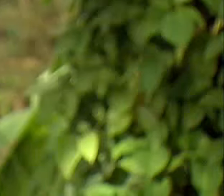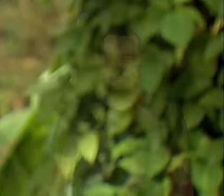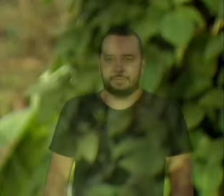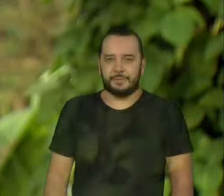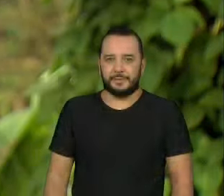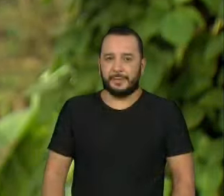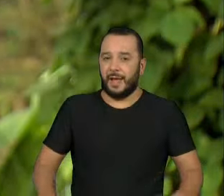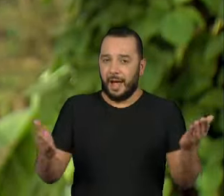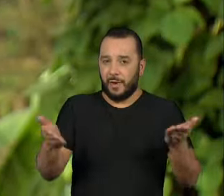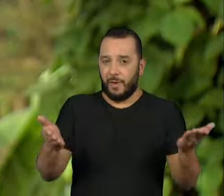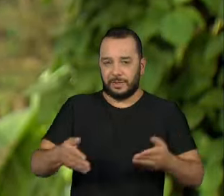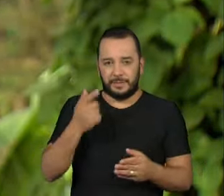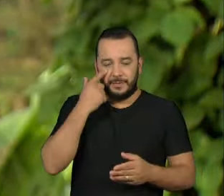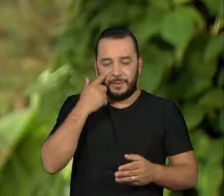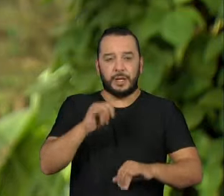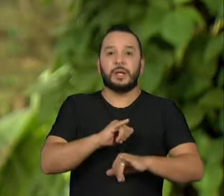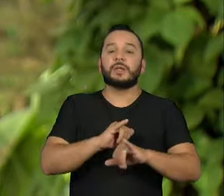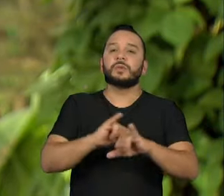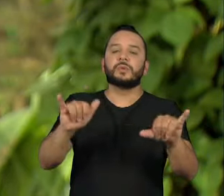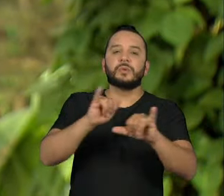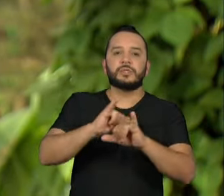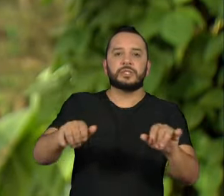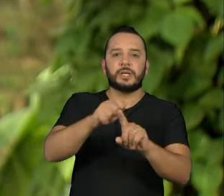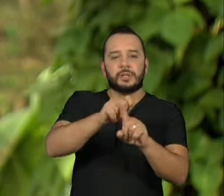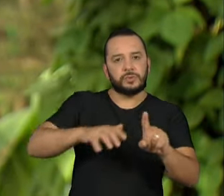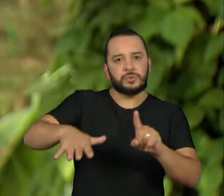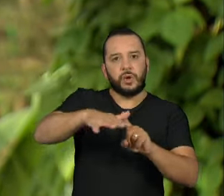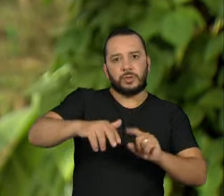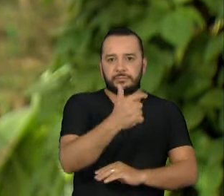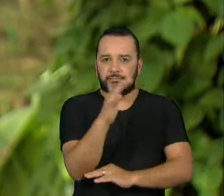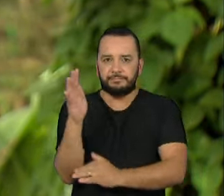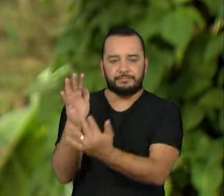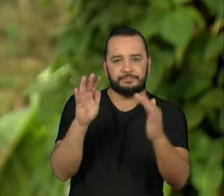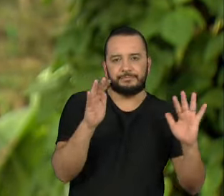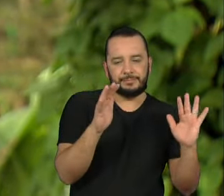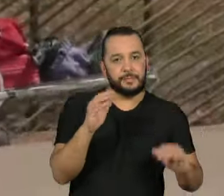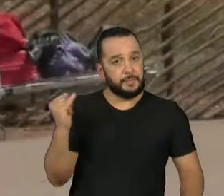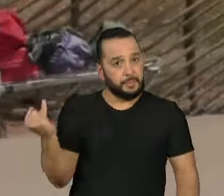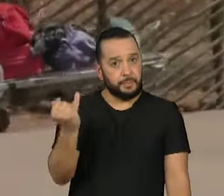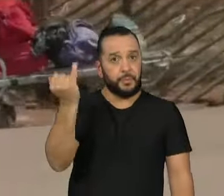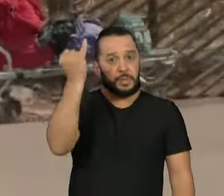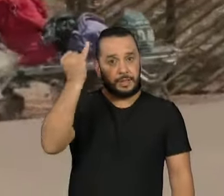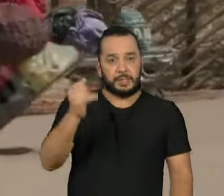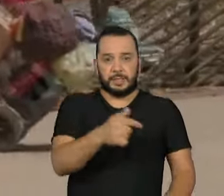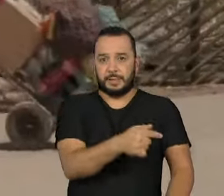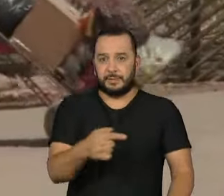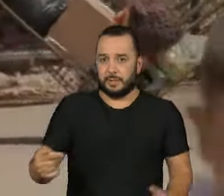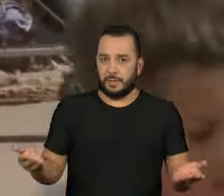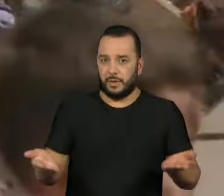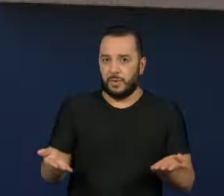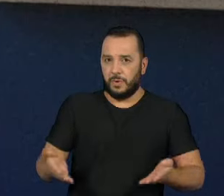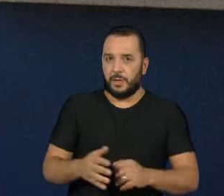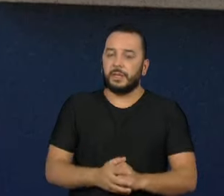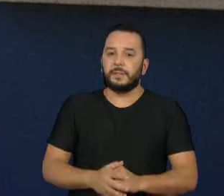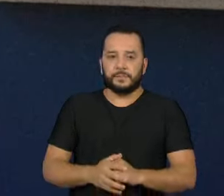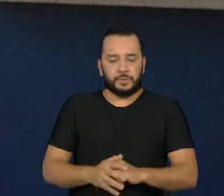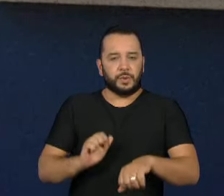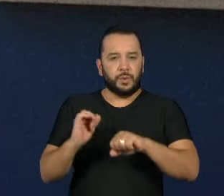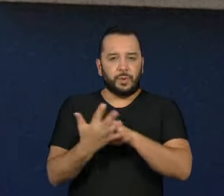Agora você confere as notícias socioambientais que tiveram destaque nesta semana. A pandemia